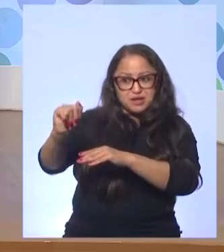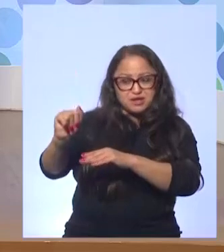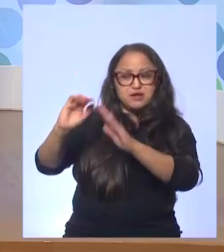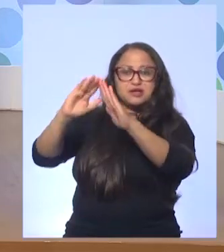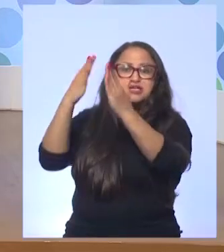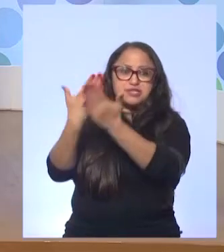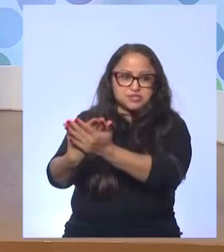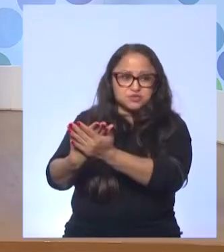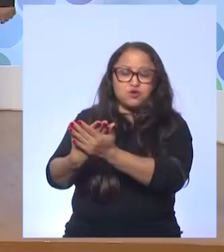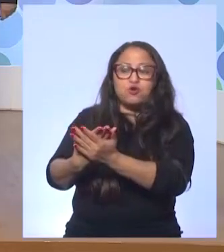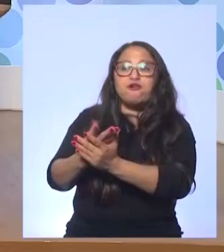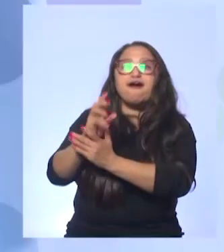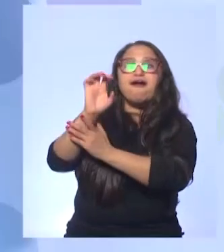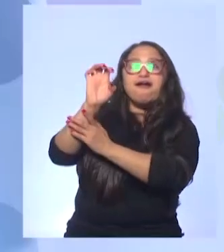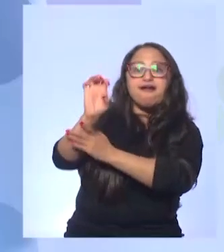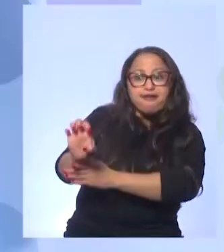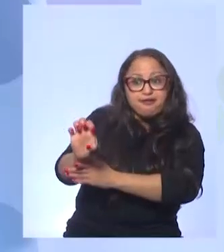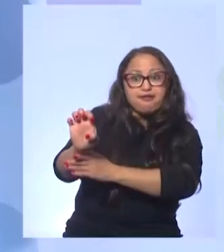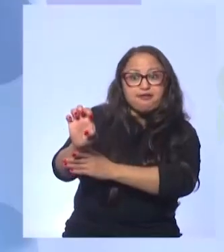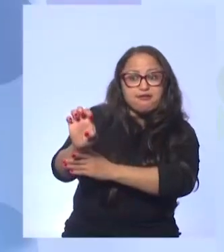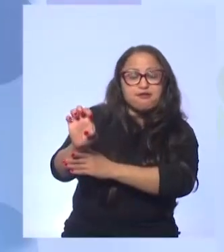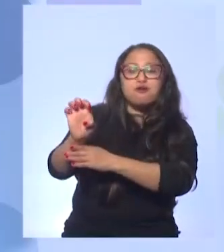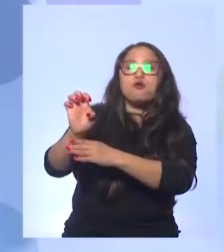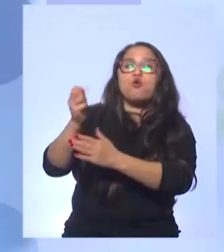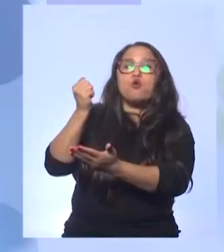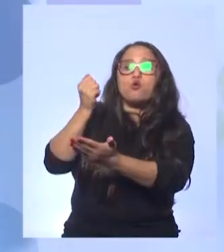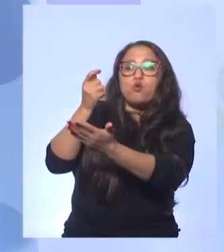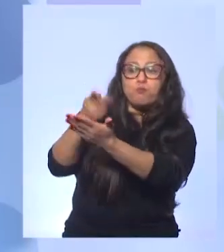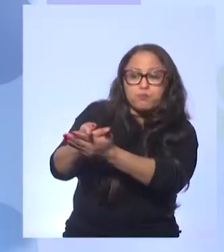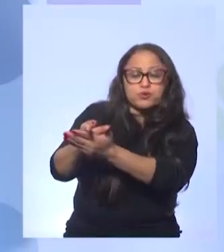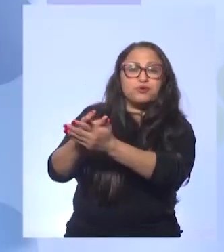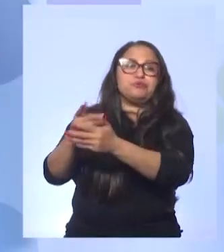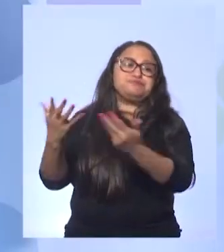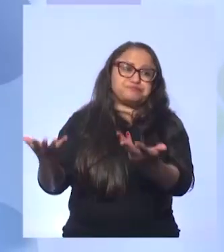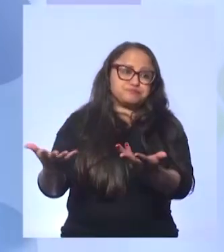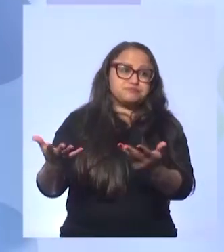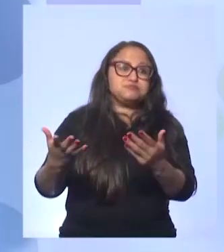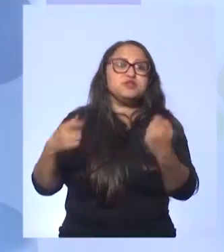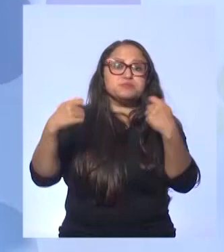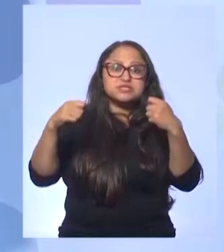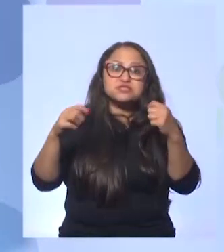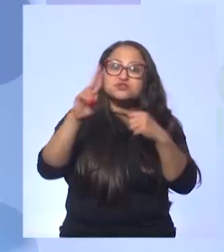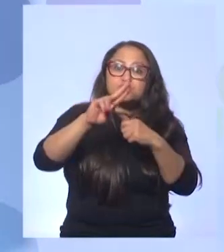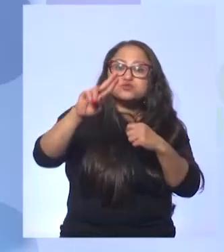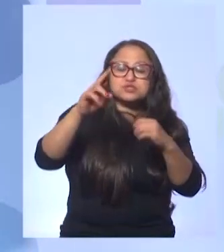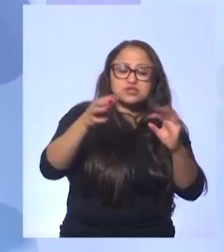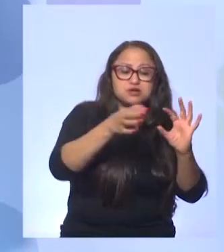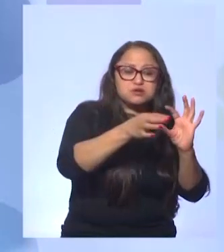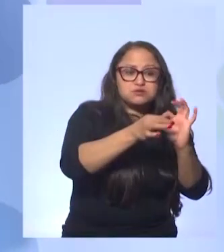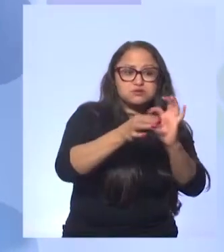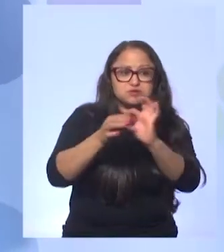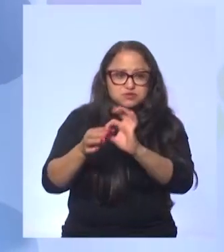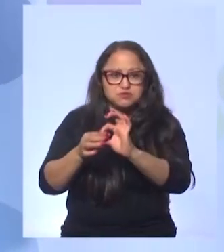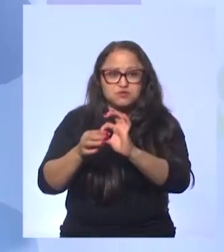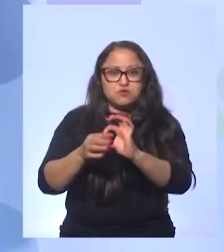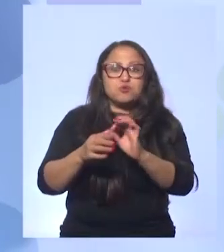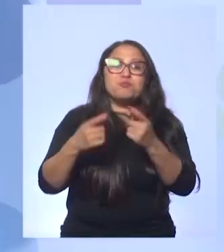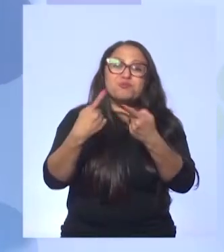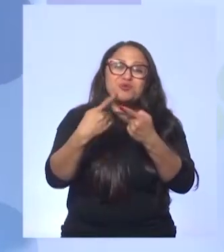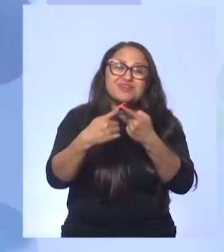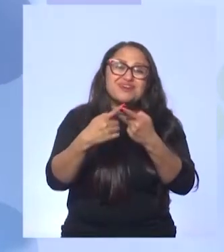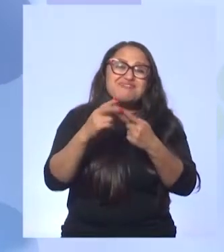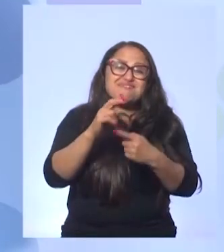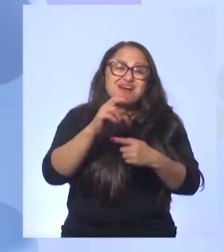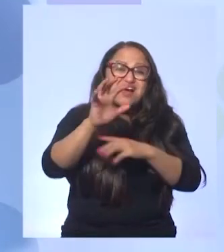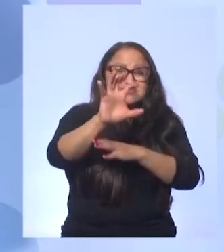o conectivo, é verdade. Claro. Eu acabei já usando o conectivo, tá? Para fazer essa ligação, para não repetir o mesmo nome. Então, o referencial é